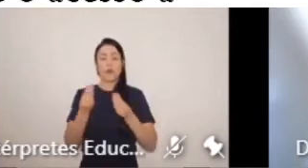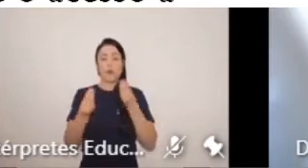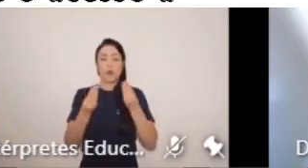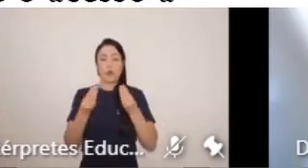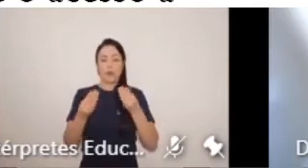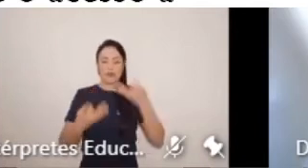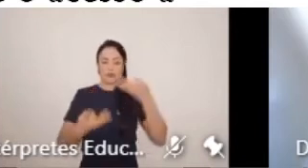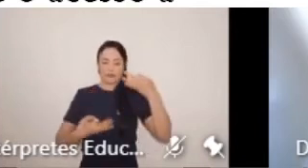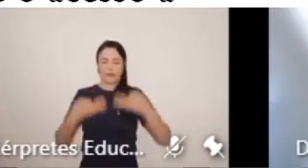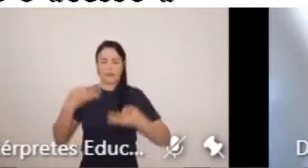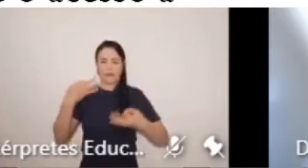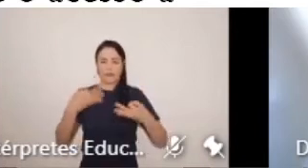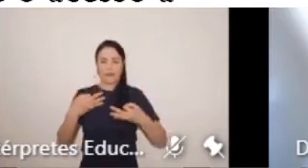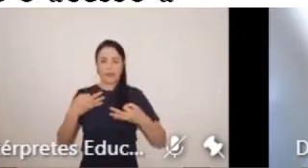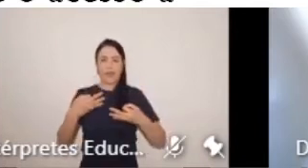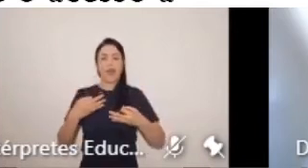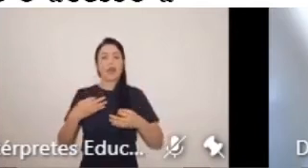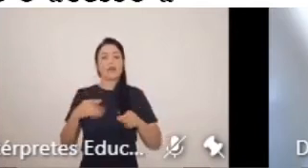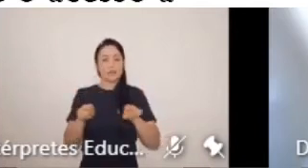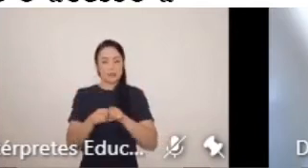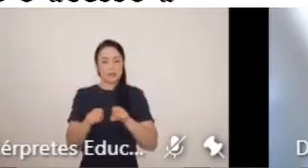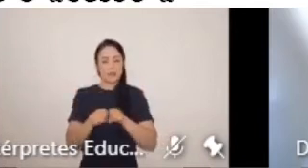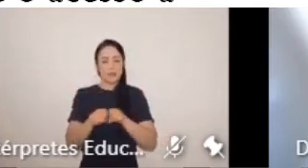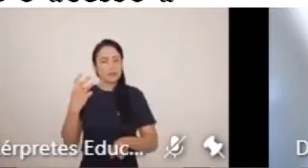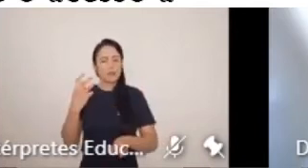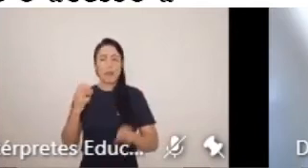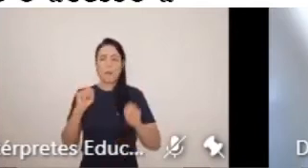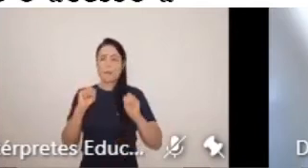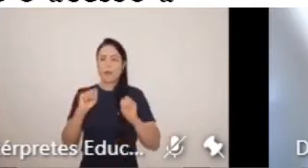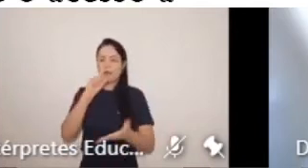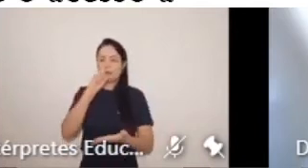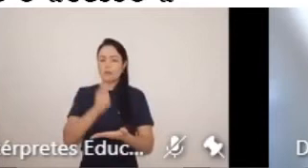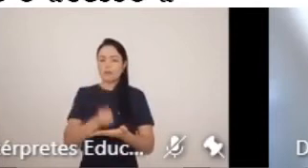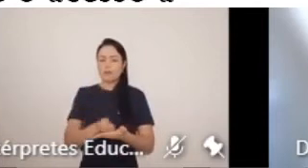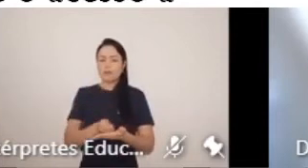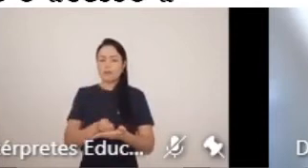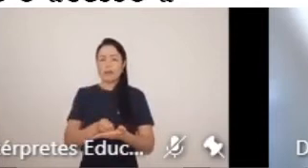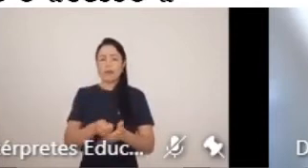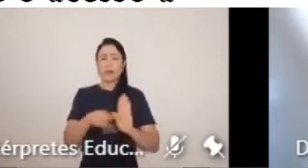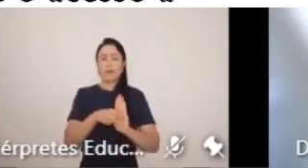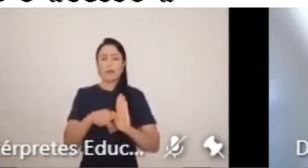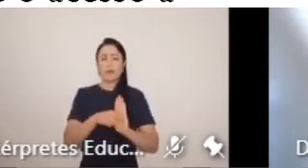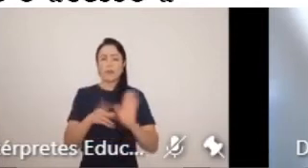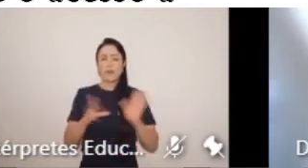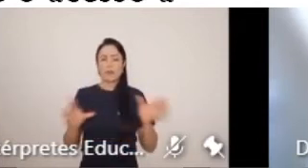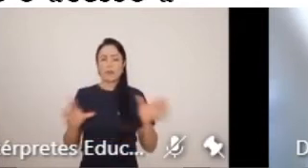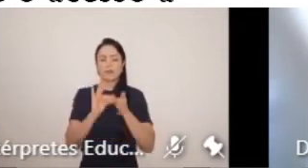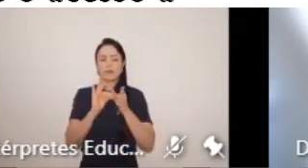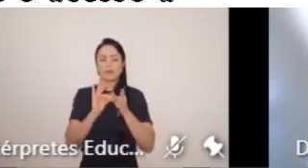uma tendência à formação de decisões de caráter vinculante